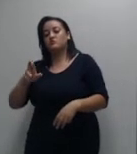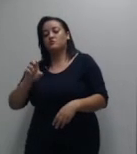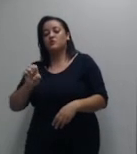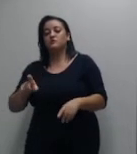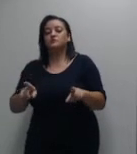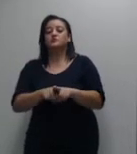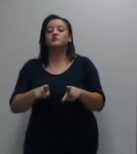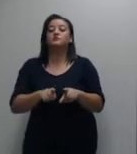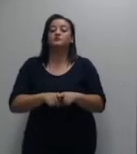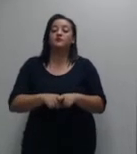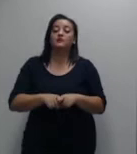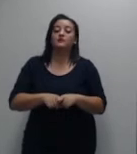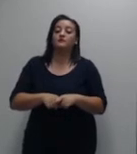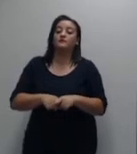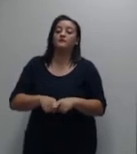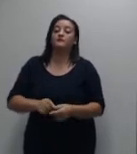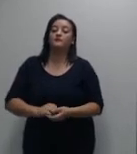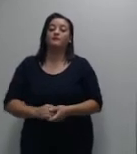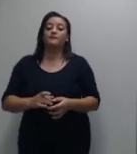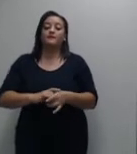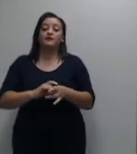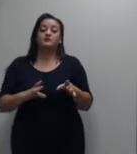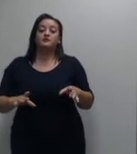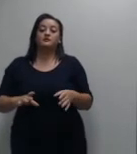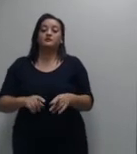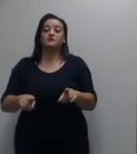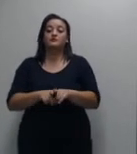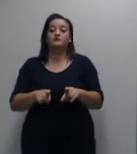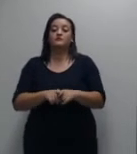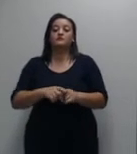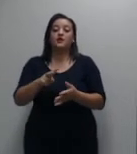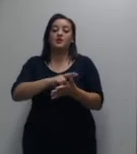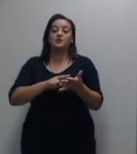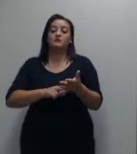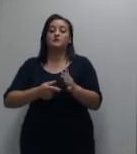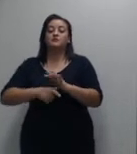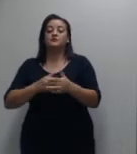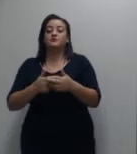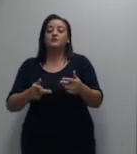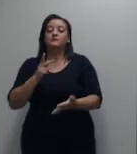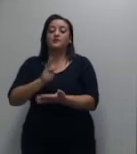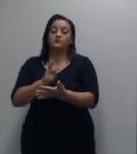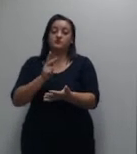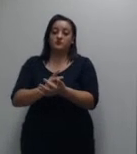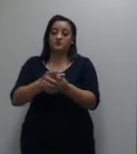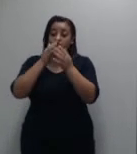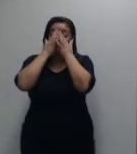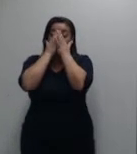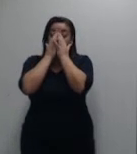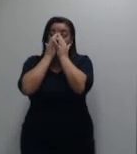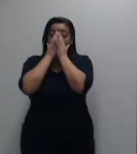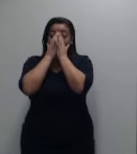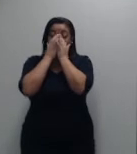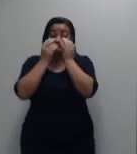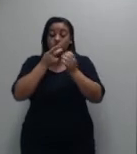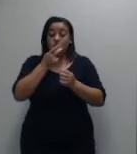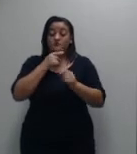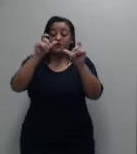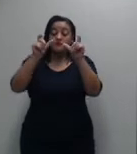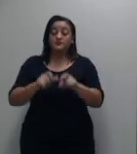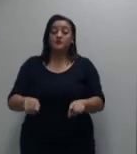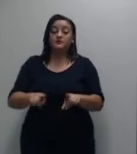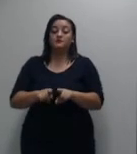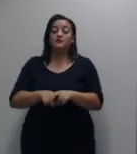recente estou dispensando abertura desse precedente para prosseguir Alegre que